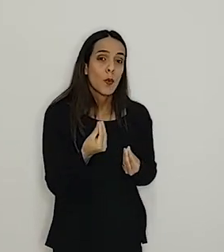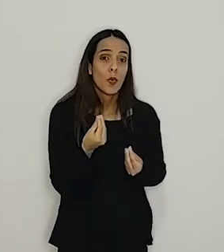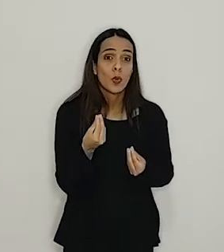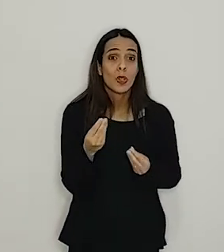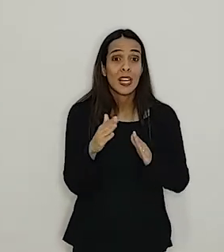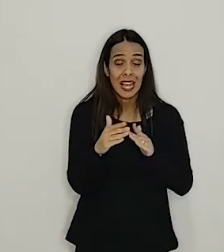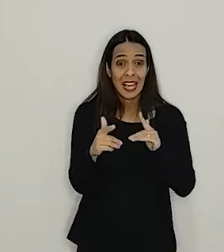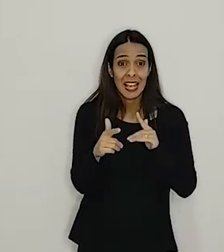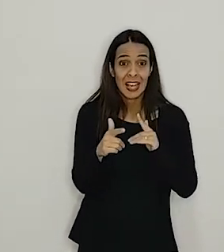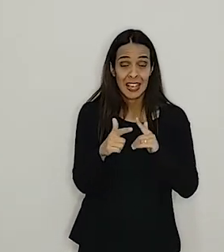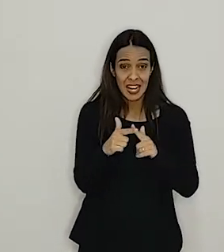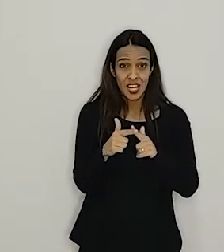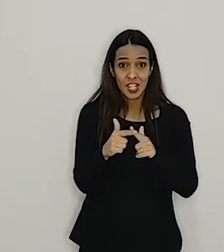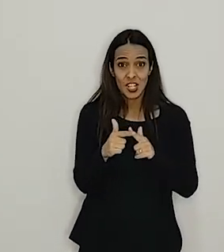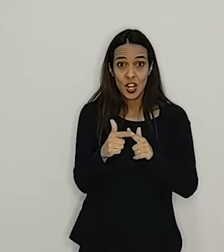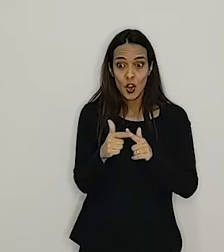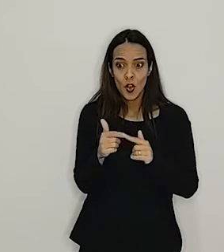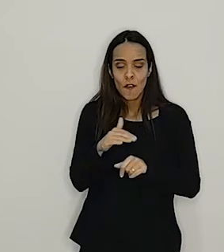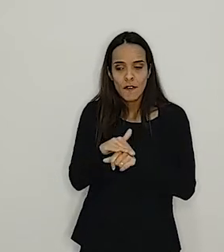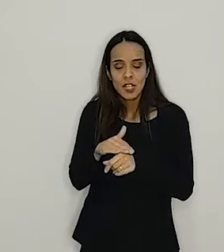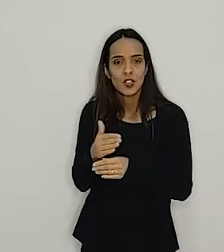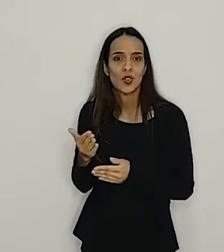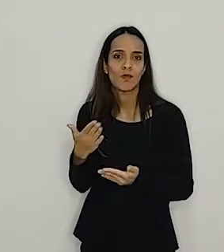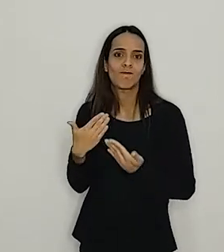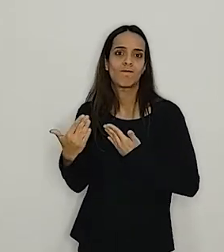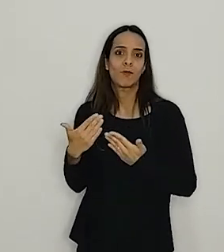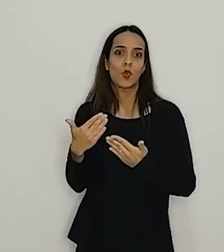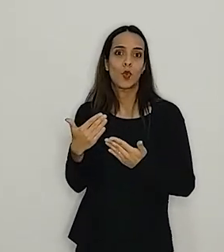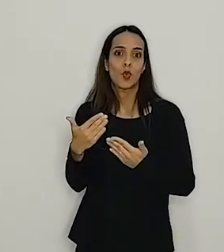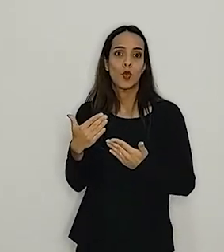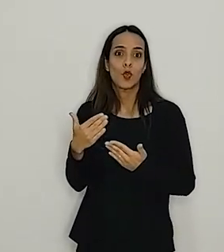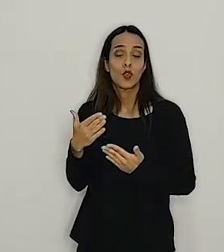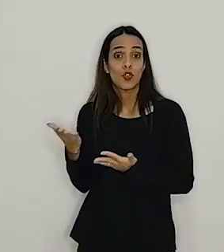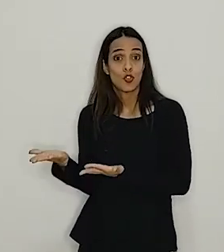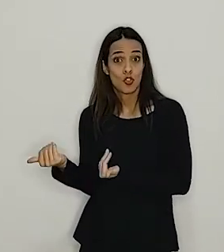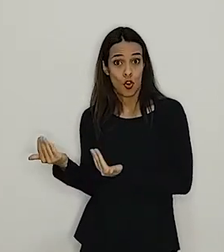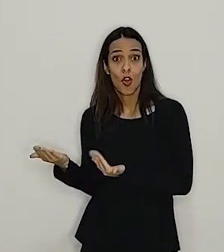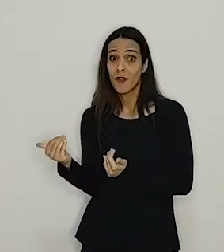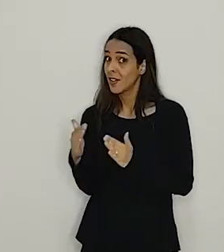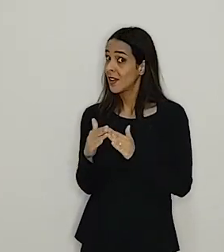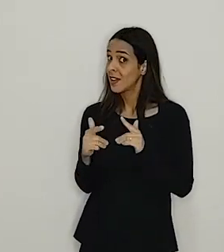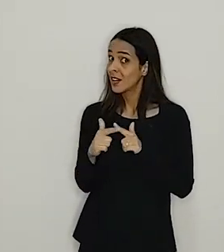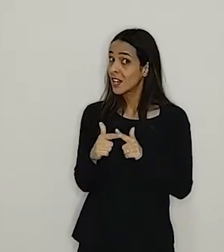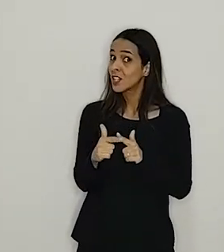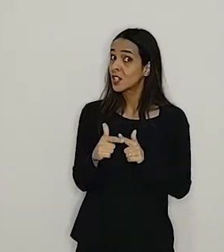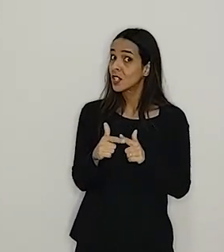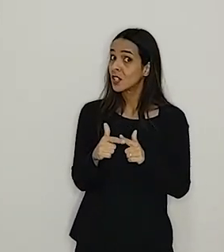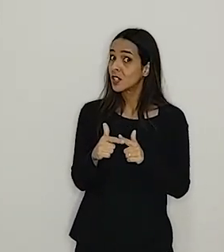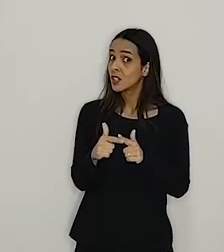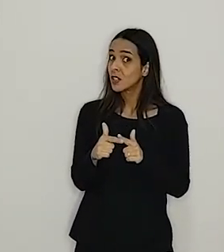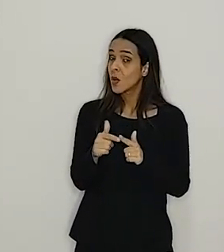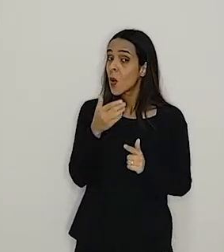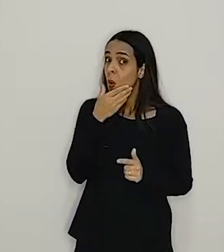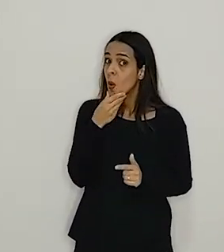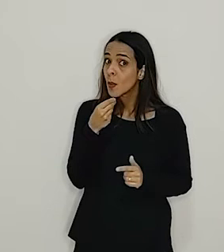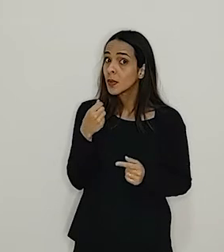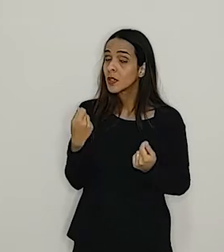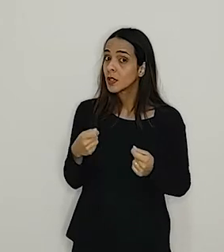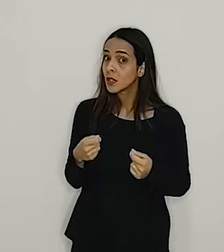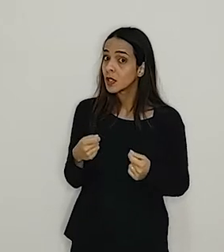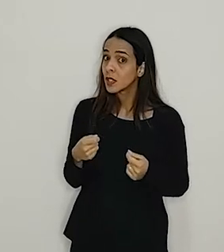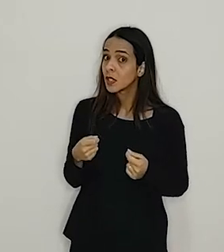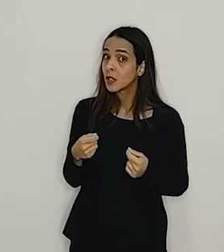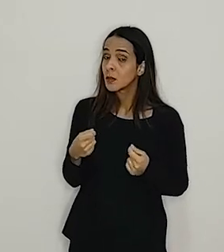que acolhemos o sofrimento desses homens e desses jovens que nos rodeiam, que nos circundam e que, como igreja, somos